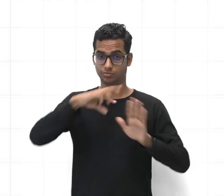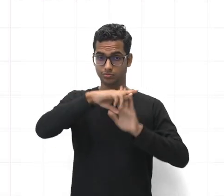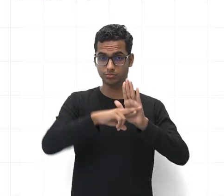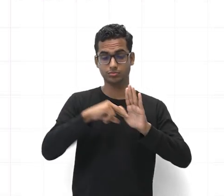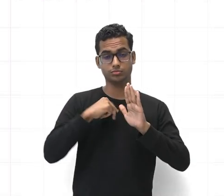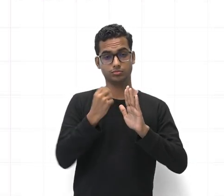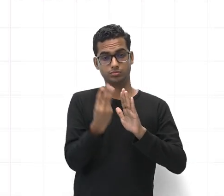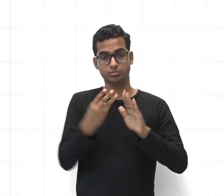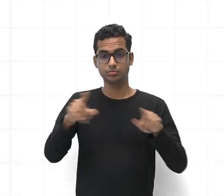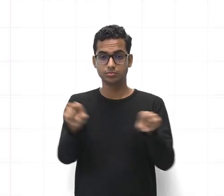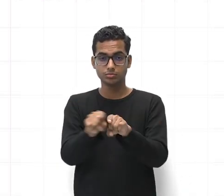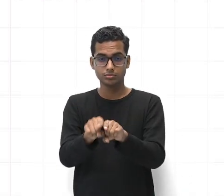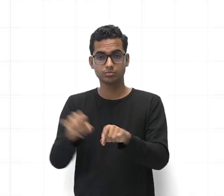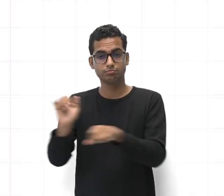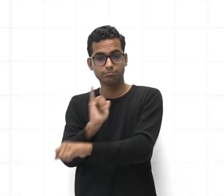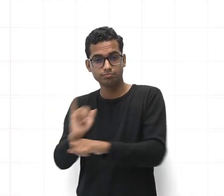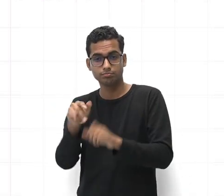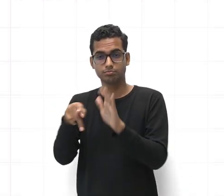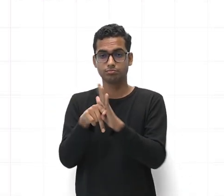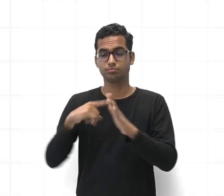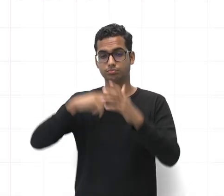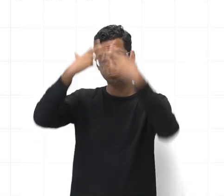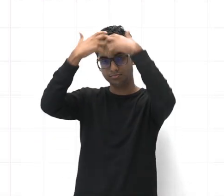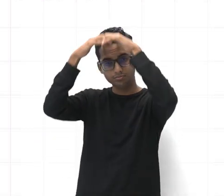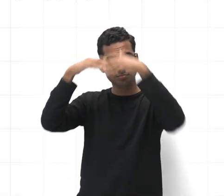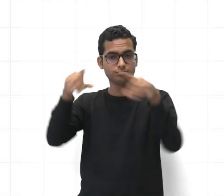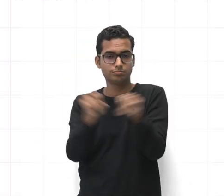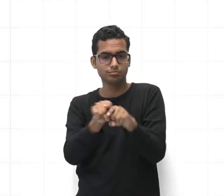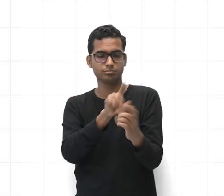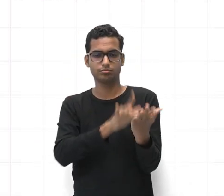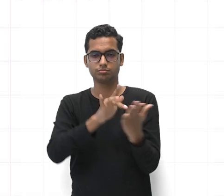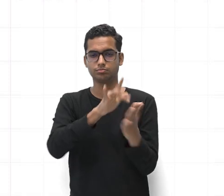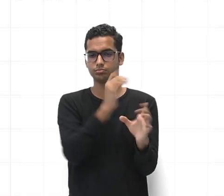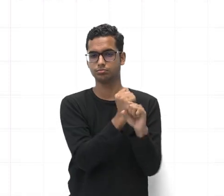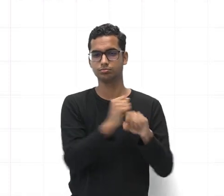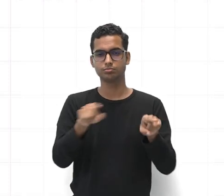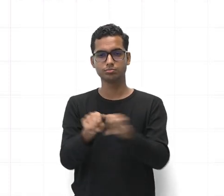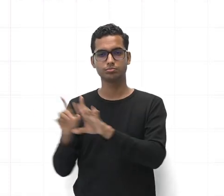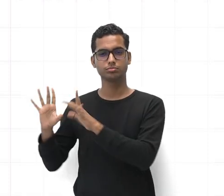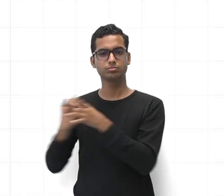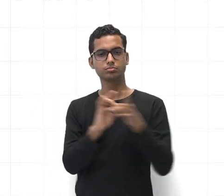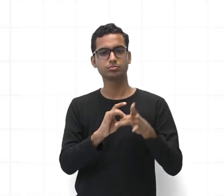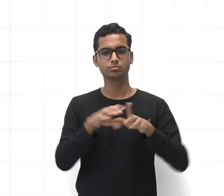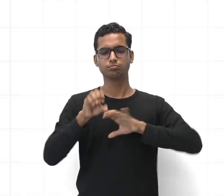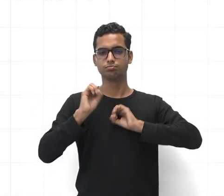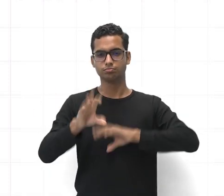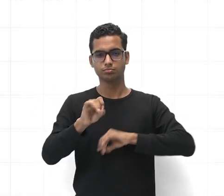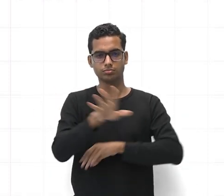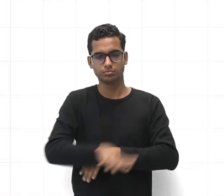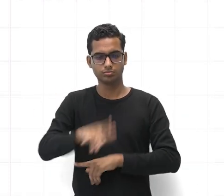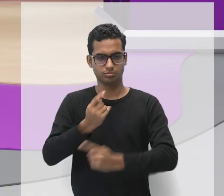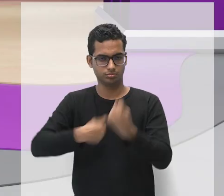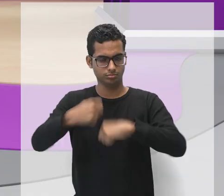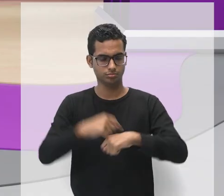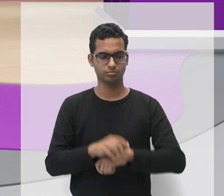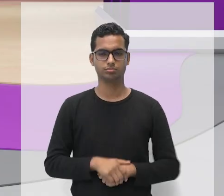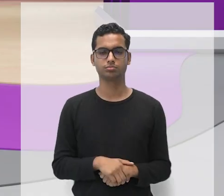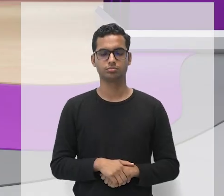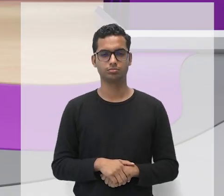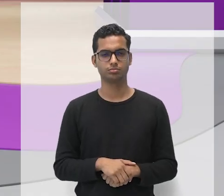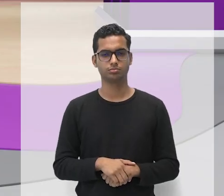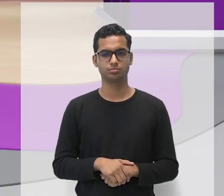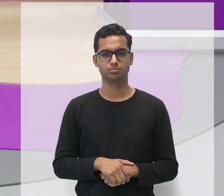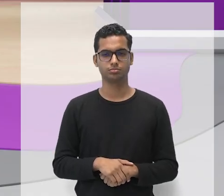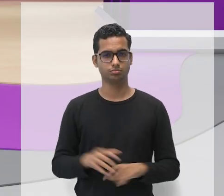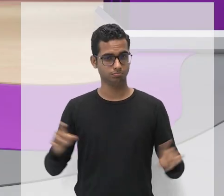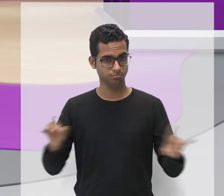pessoais, cálculo mental e calculadora, em contextos de educação financeira.